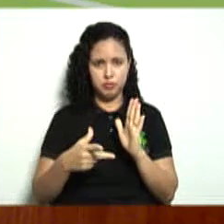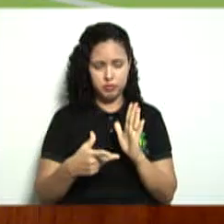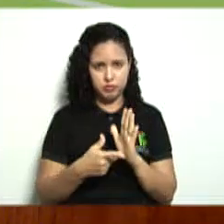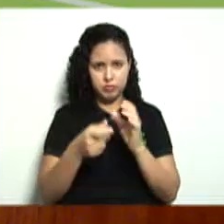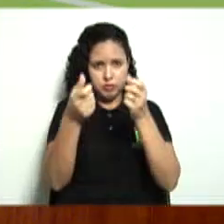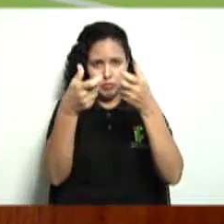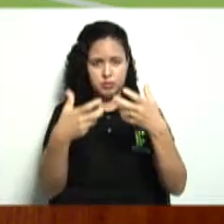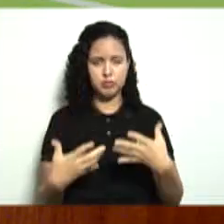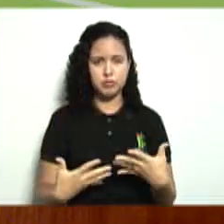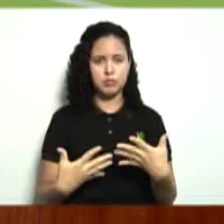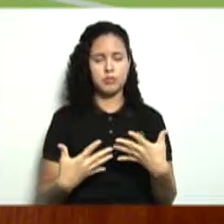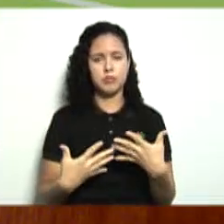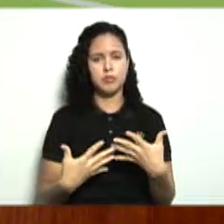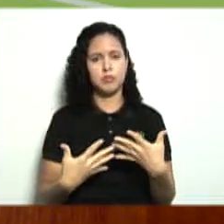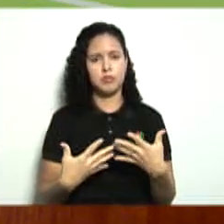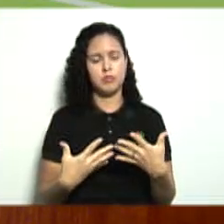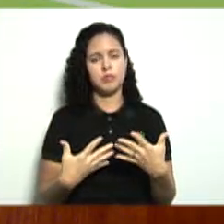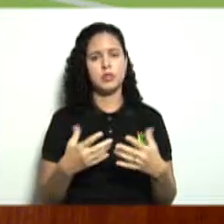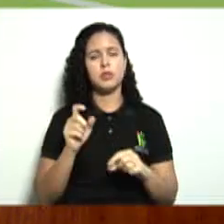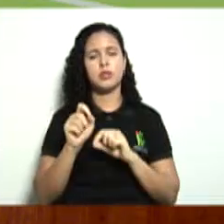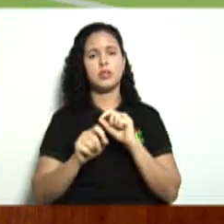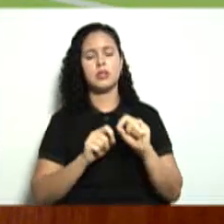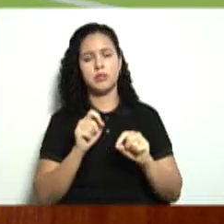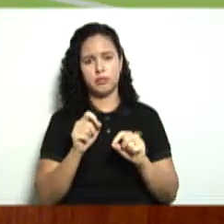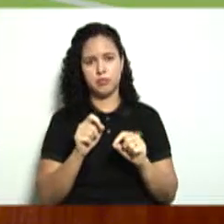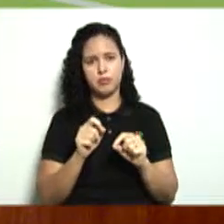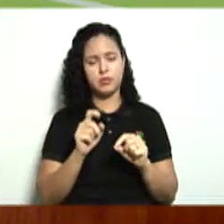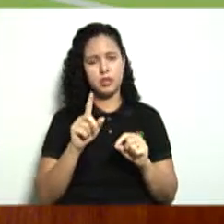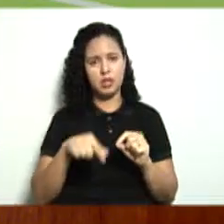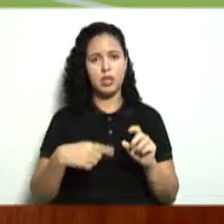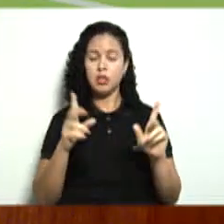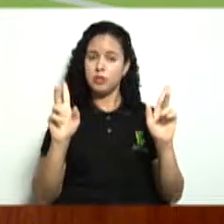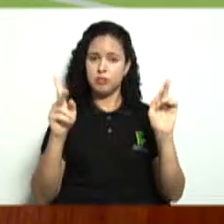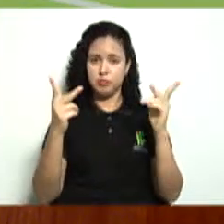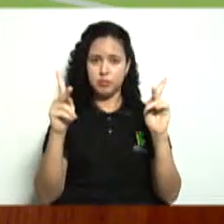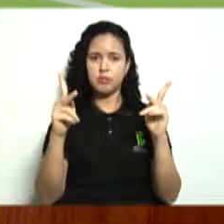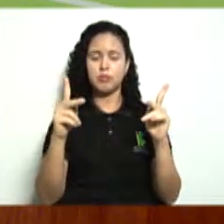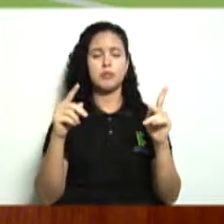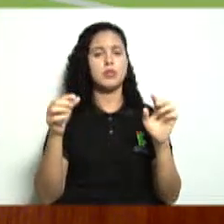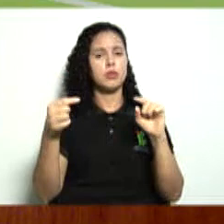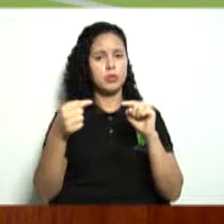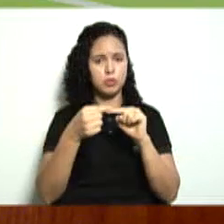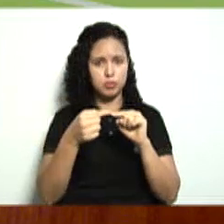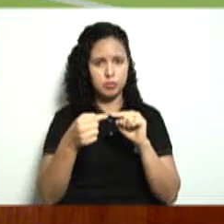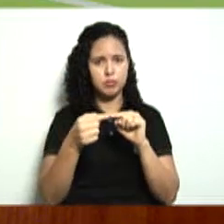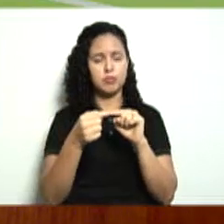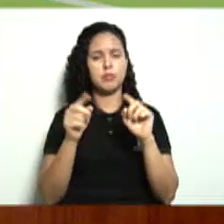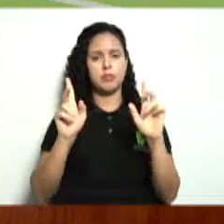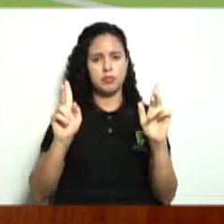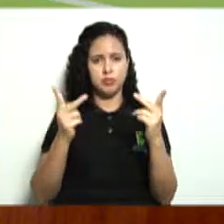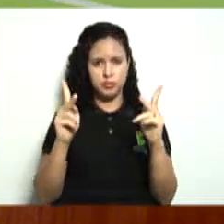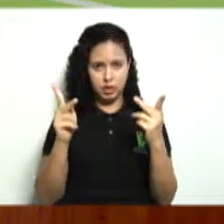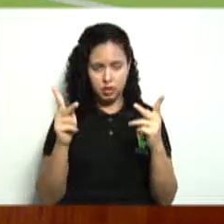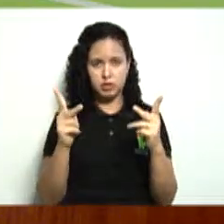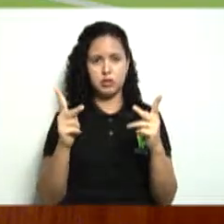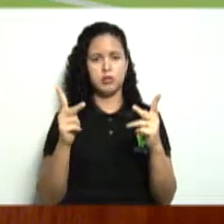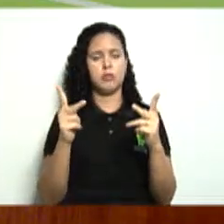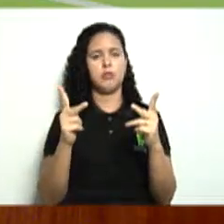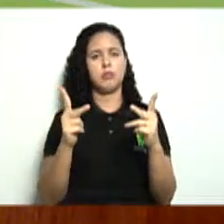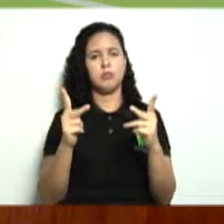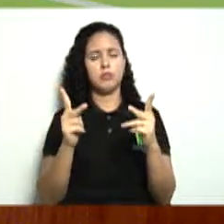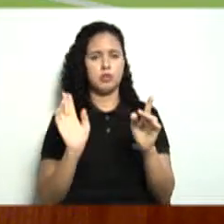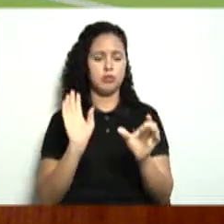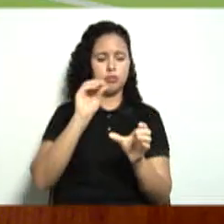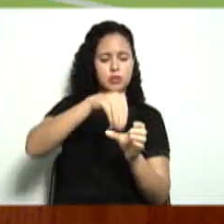como os dispositivos de entrada e saída, a gente pode definir também como hardware, não é isso? Nada mais é um conjunto de quê, Aloysio? A gente tem aqui, dentro